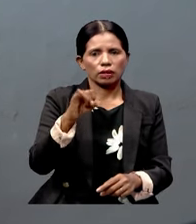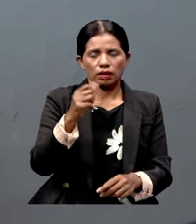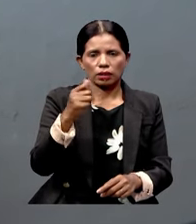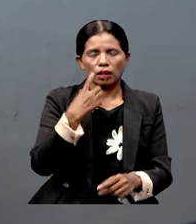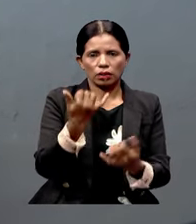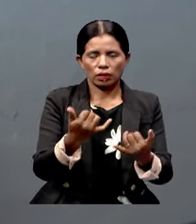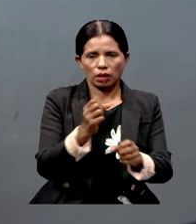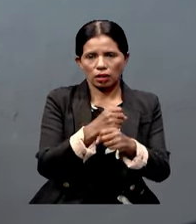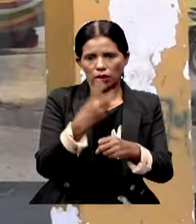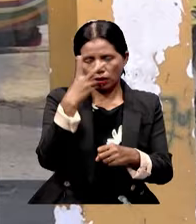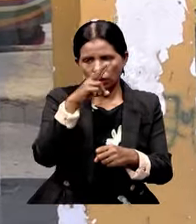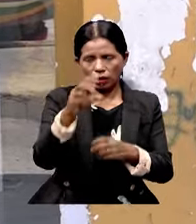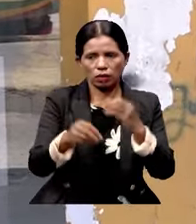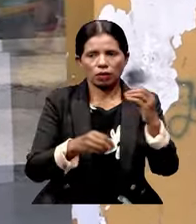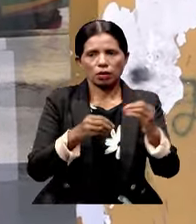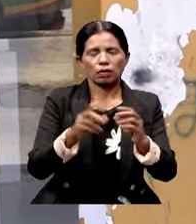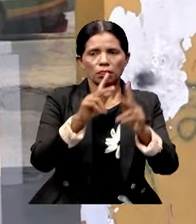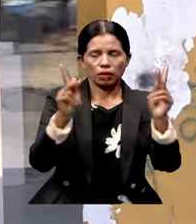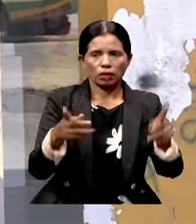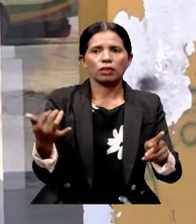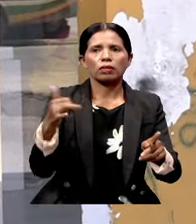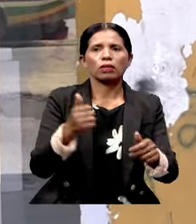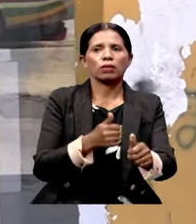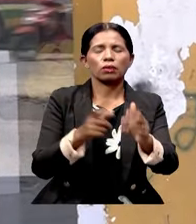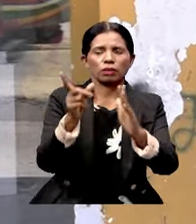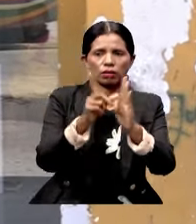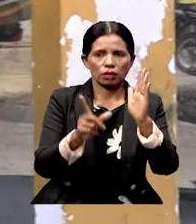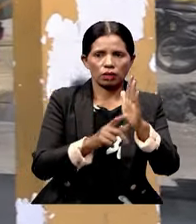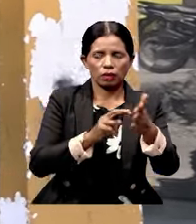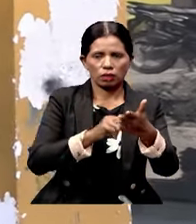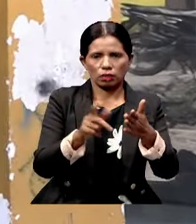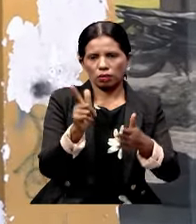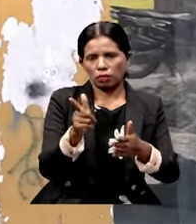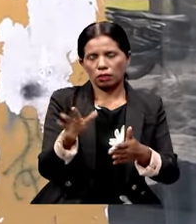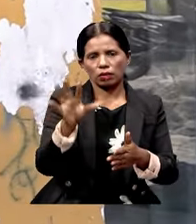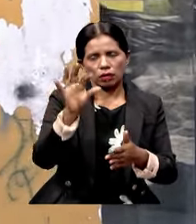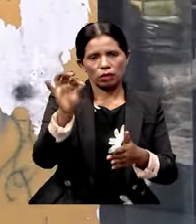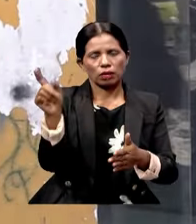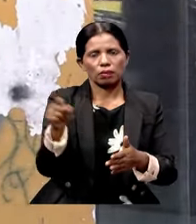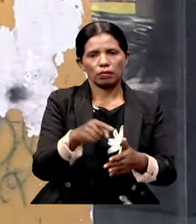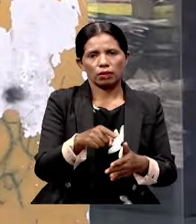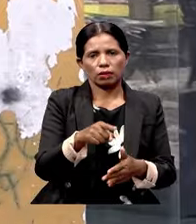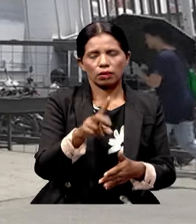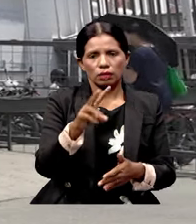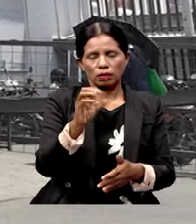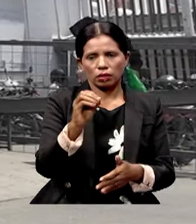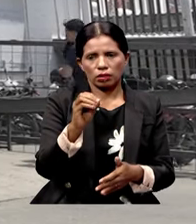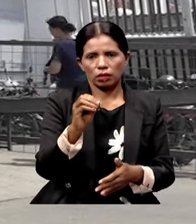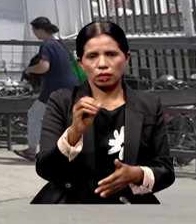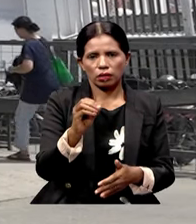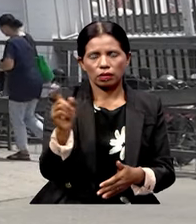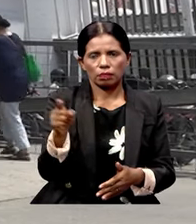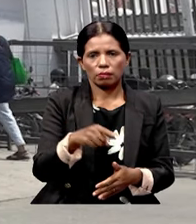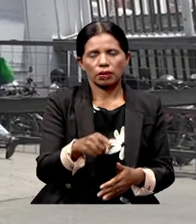hela controlo ho di halo atuação balosa sira baseia balei número runu recensia barra riun rua sandu recensia